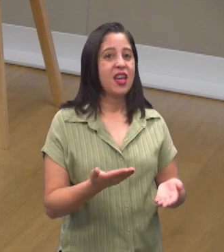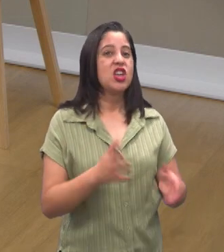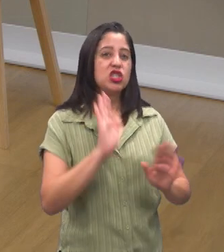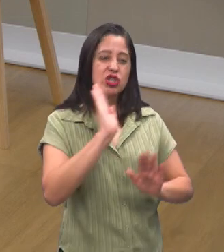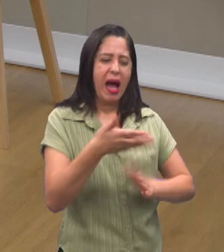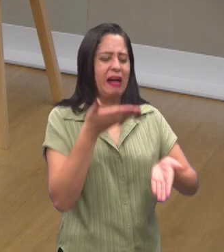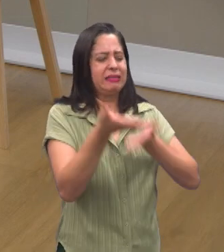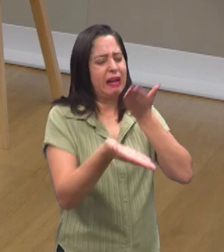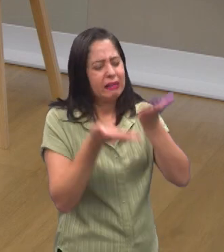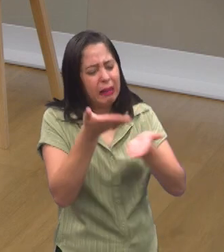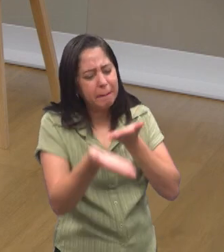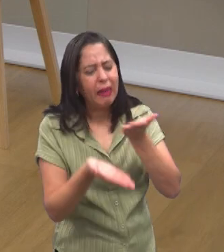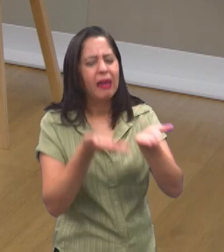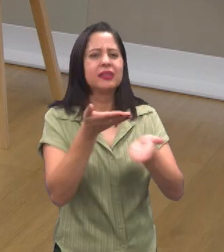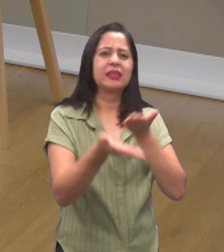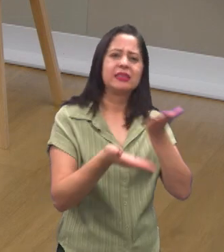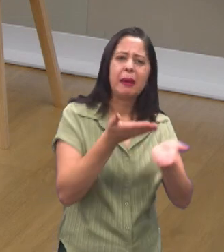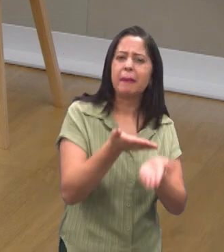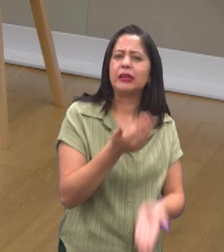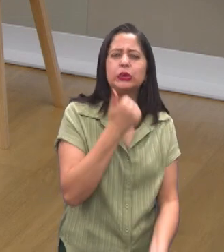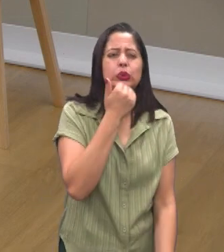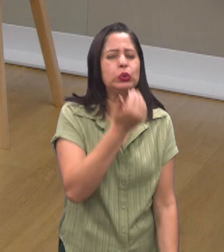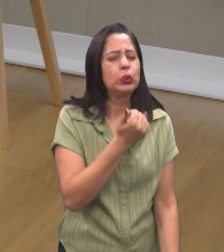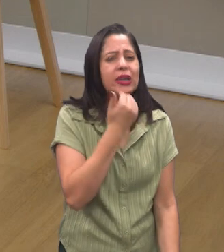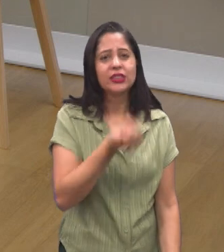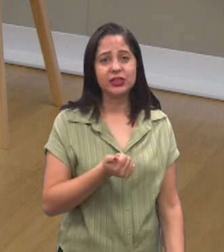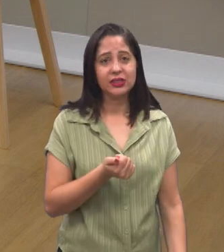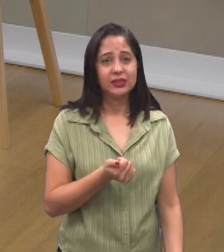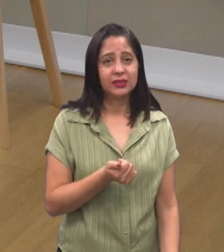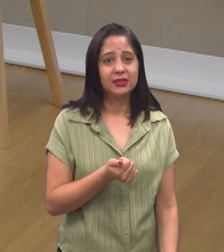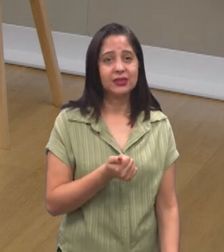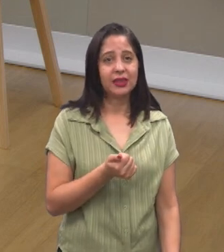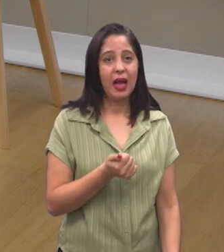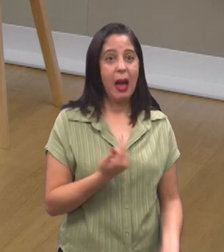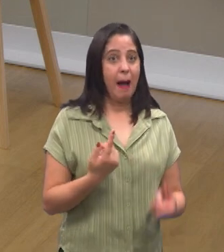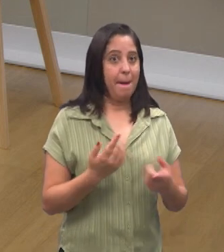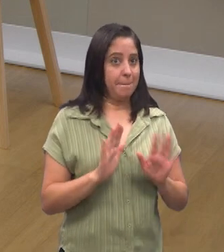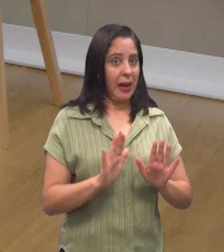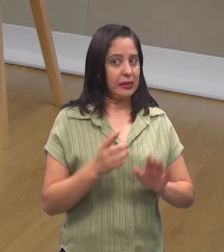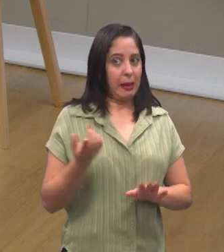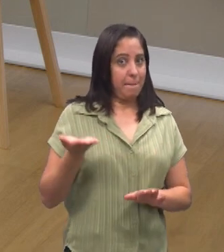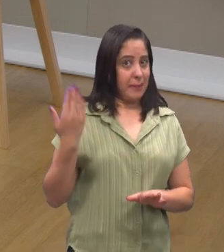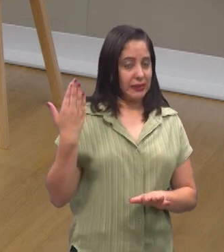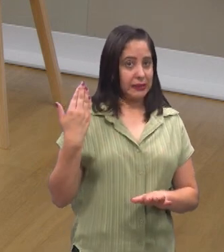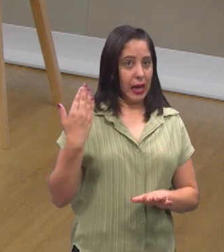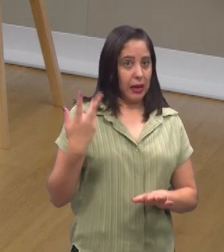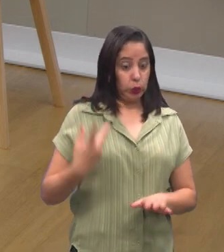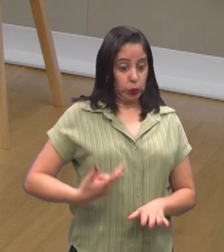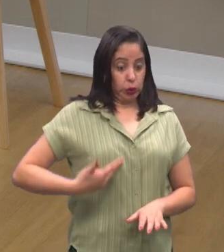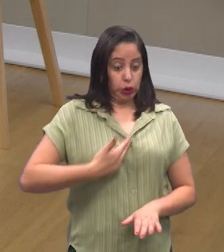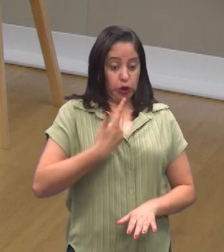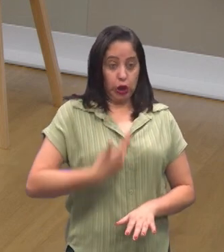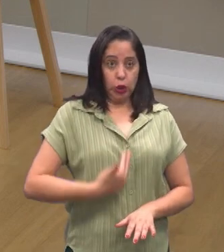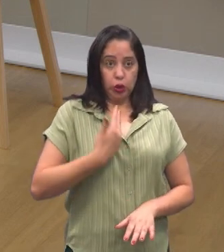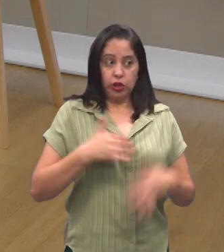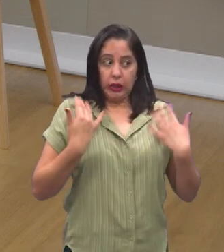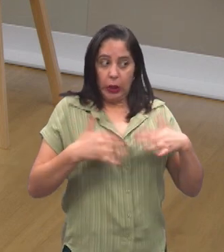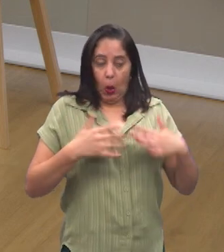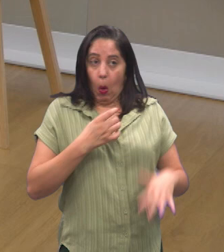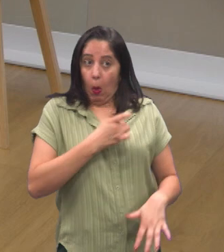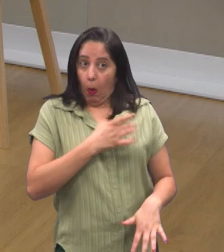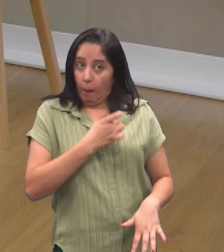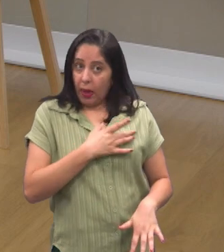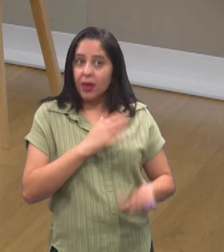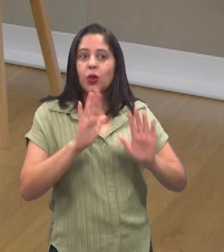aconteceu esse tratamento, a cirurgia, que quando fala cirurgia do coração, geralmente, hoje, antigamente assustava ainda muito mais, né? Hoje, com todas essas informações que